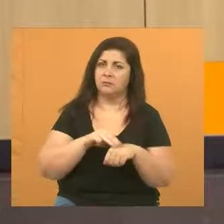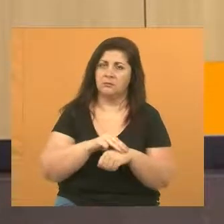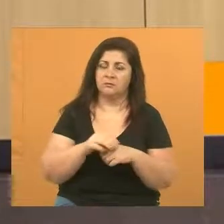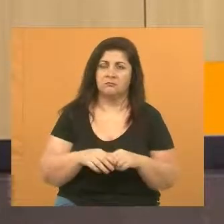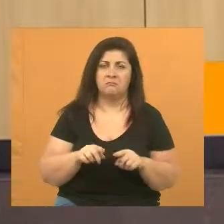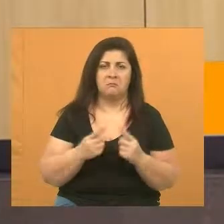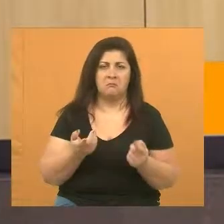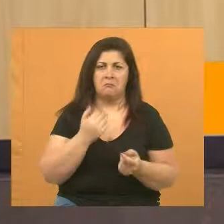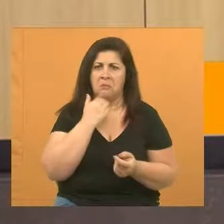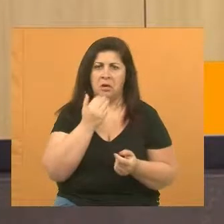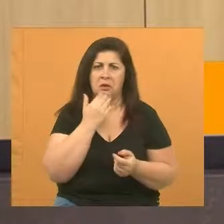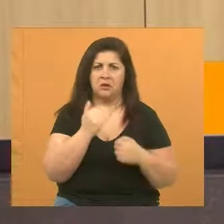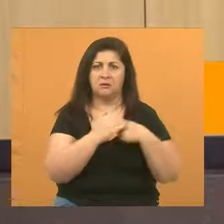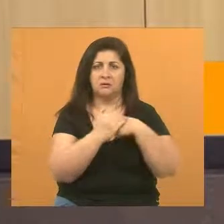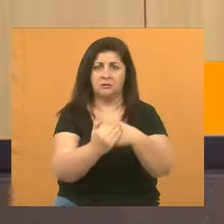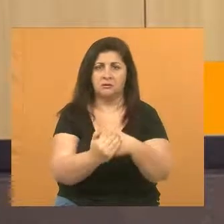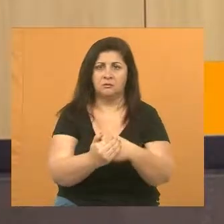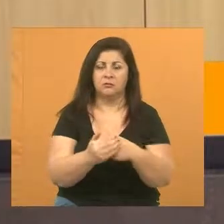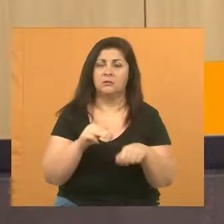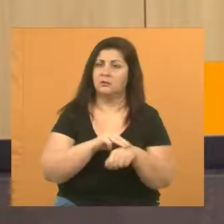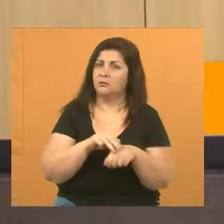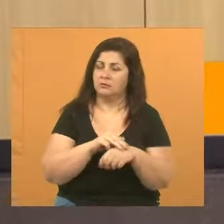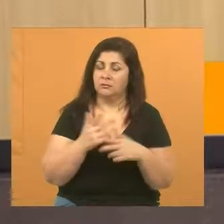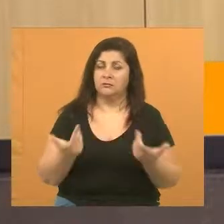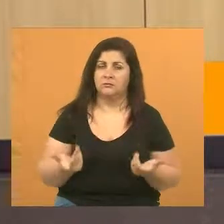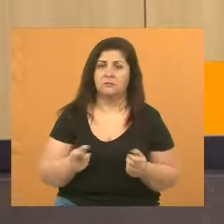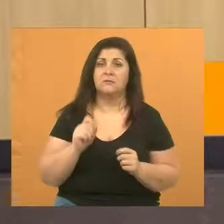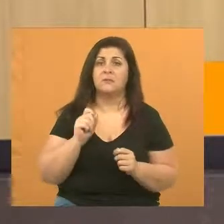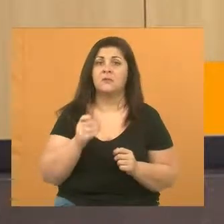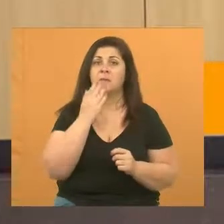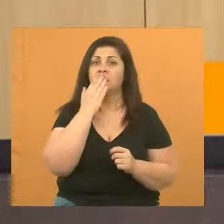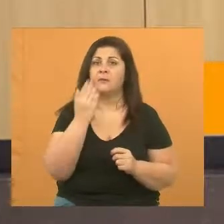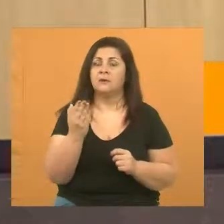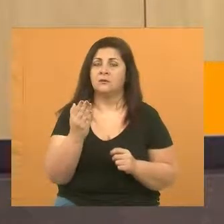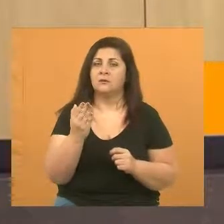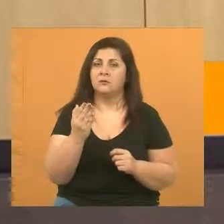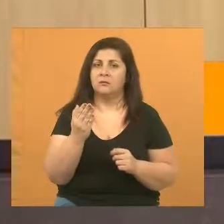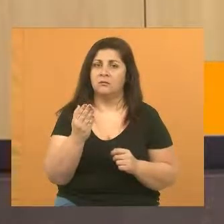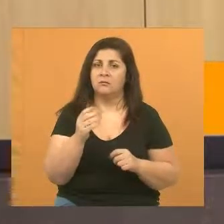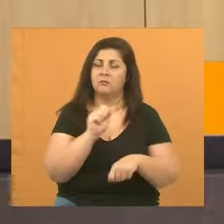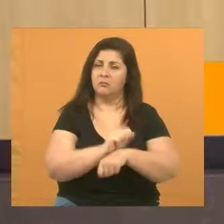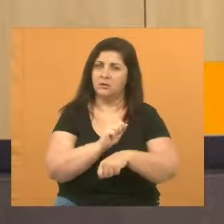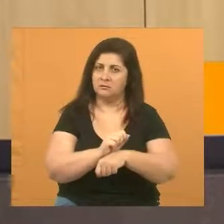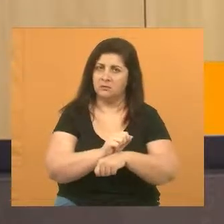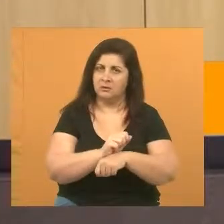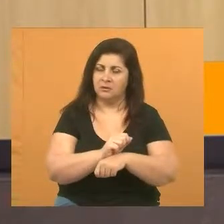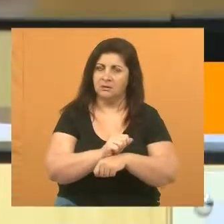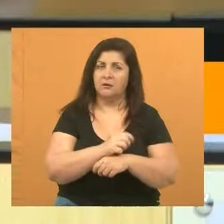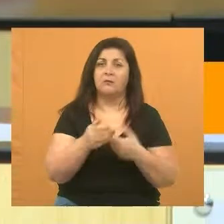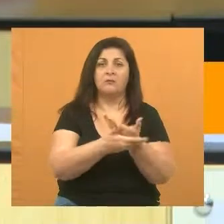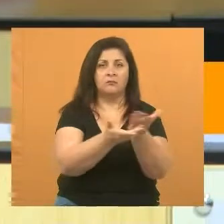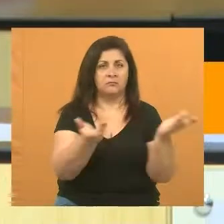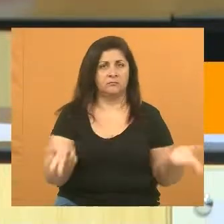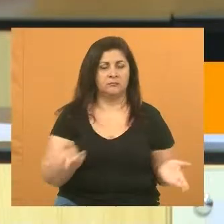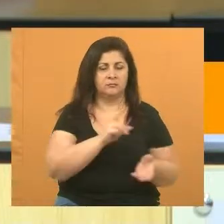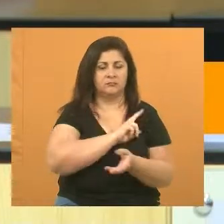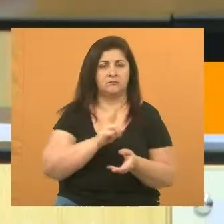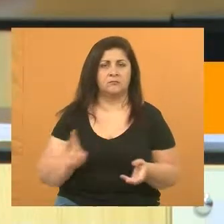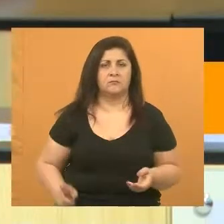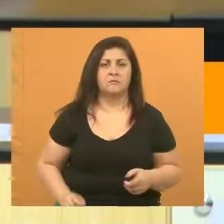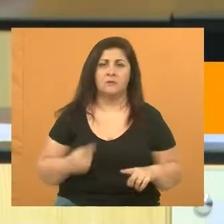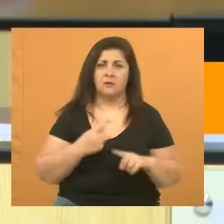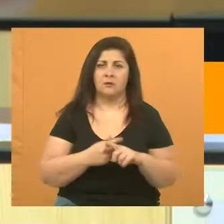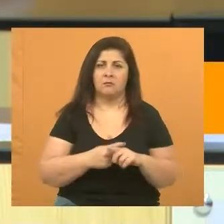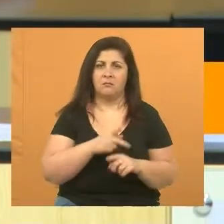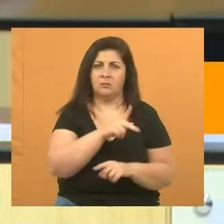Em nenhum momento eu fui convocada para discutir o projeto. Quem pediu o adiamento, quem pediu para discutir foram vocês. Porque para mim está